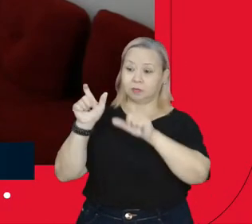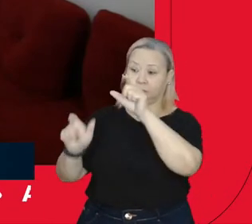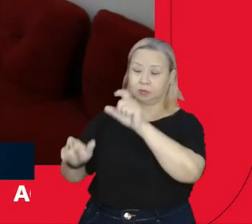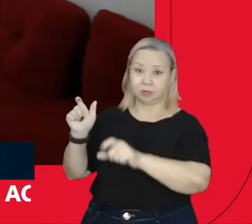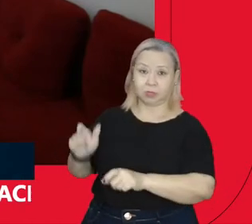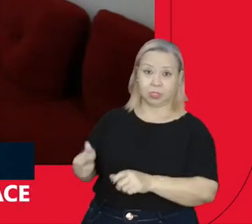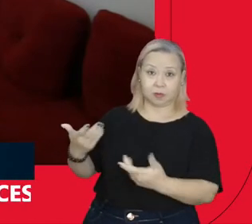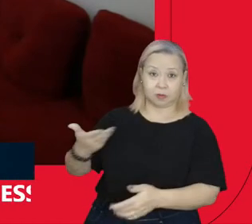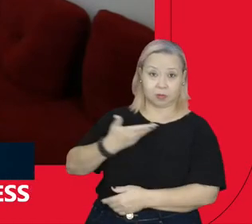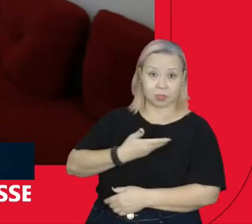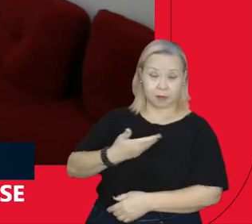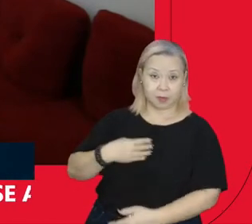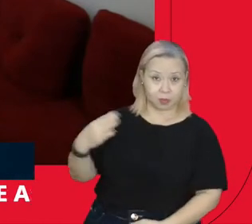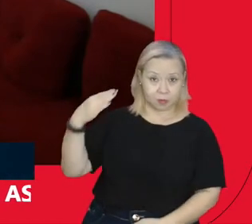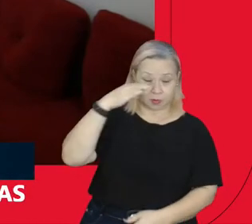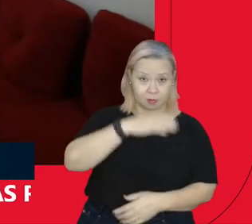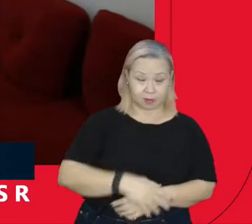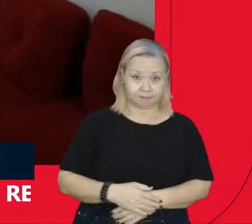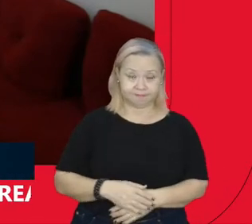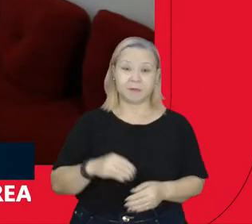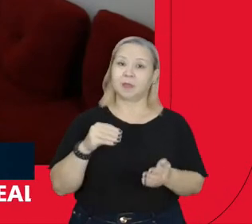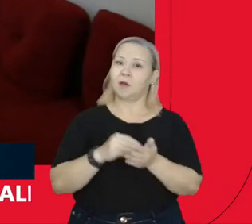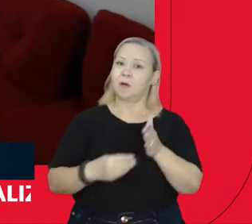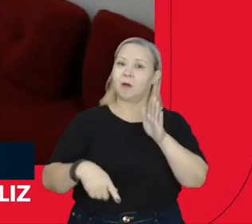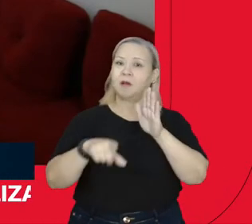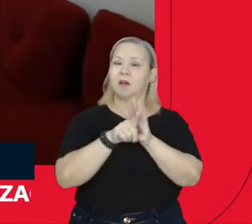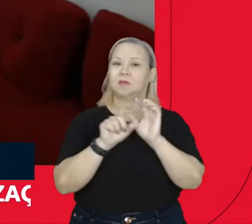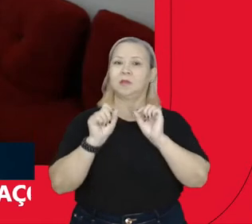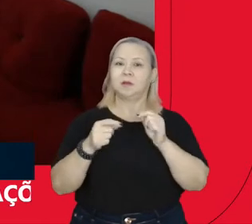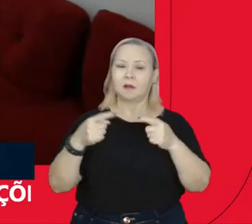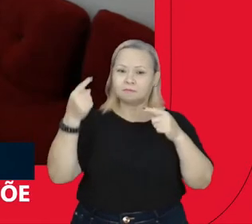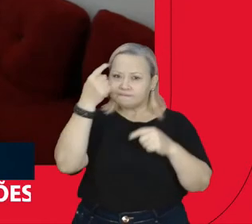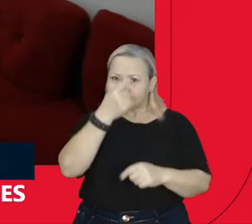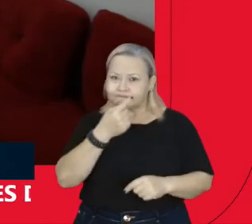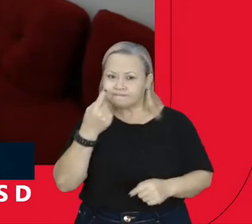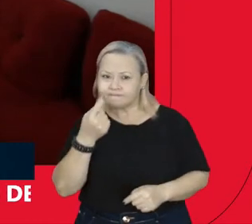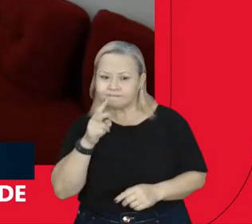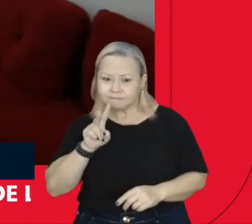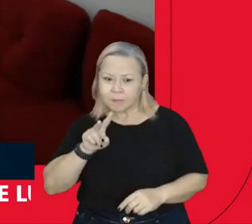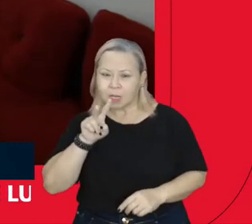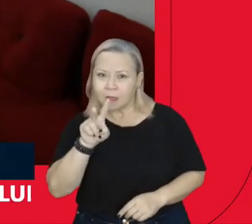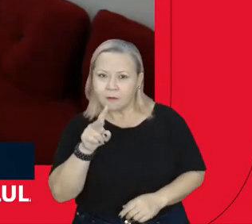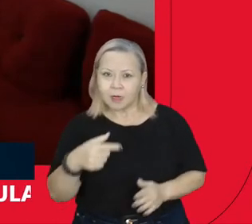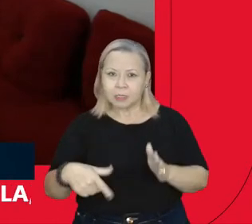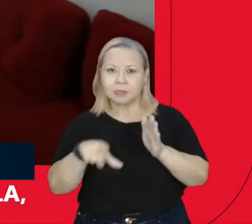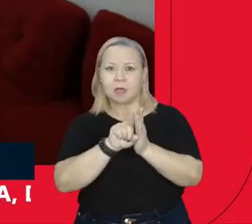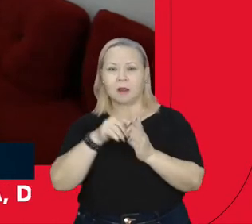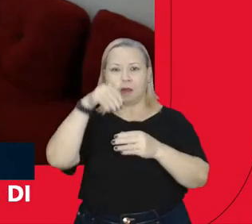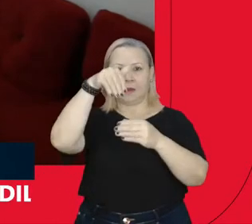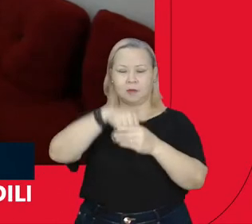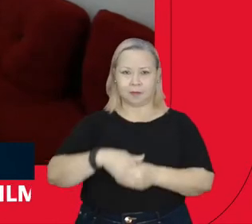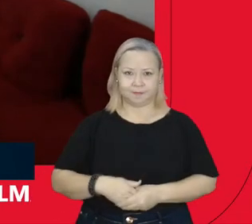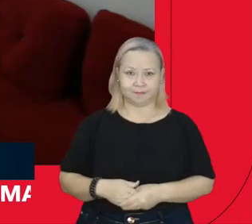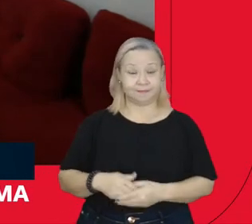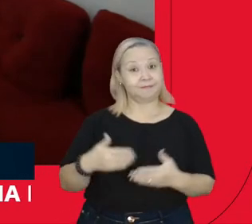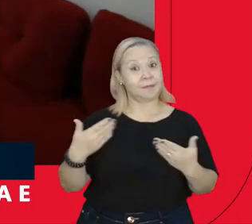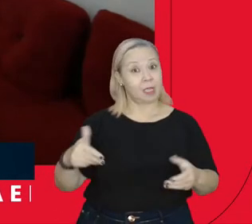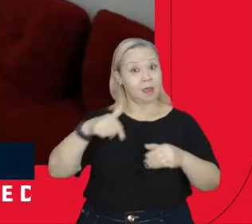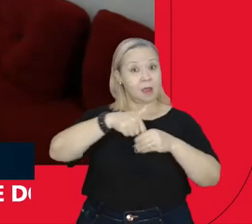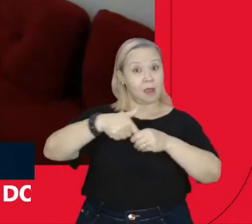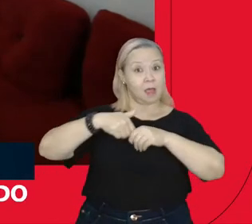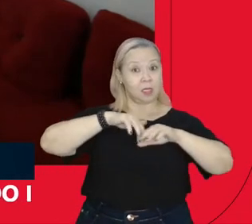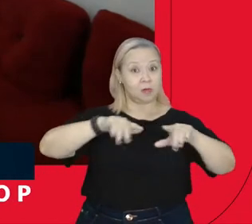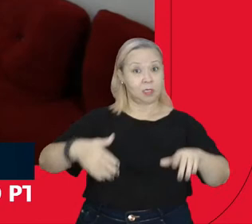maneira completamente ilegal, né, e às barbas da lei eleitoral, a gasolina vai subir logo depois do dia 30